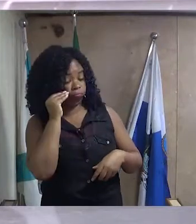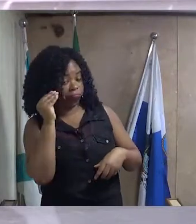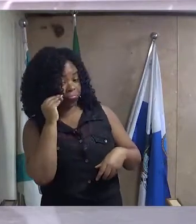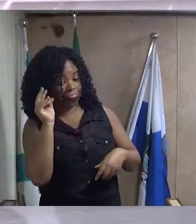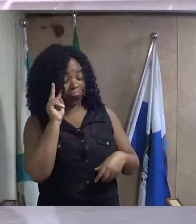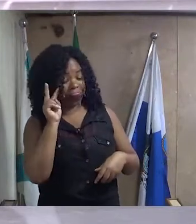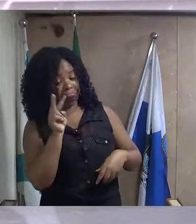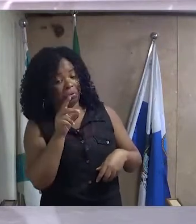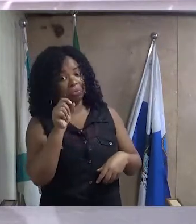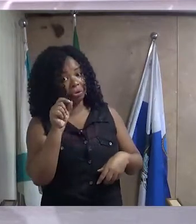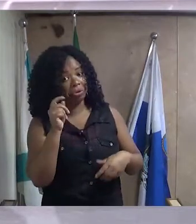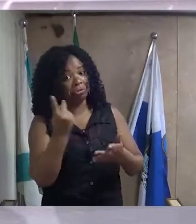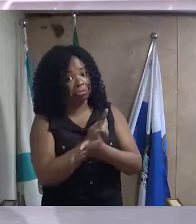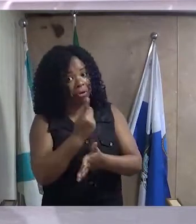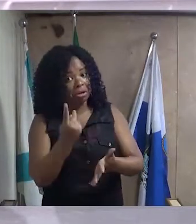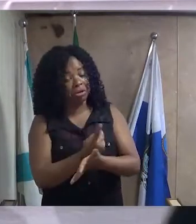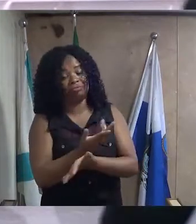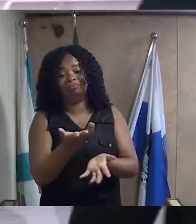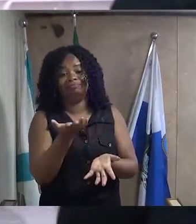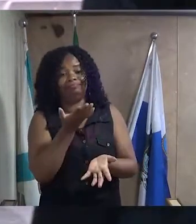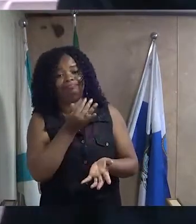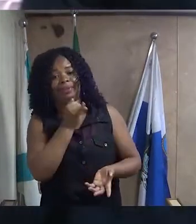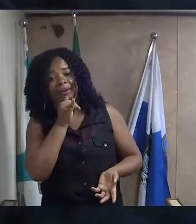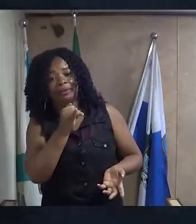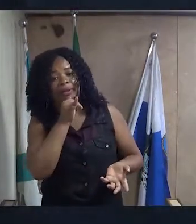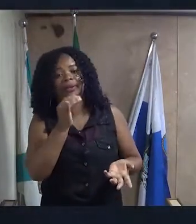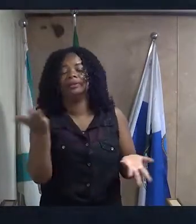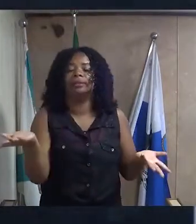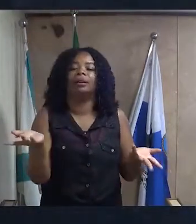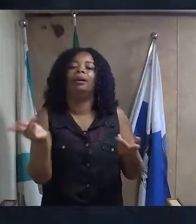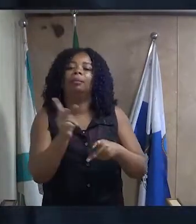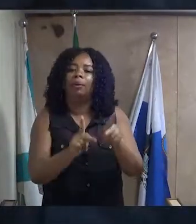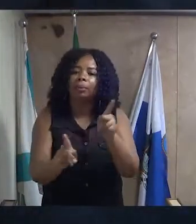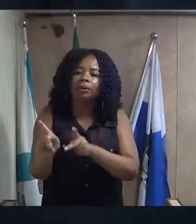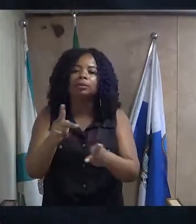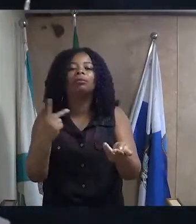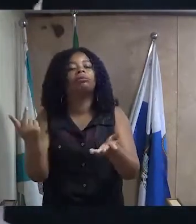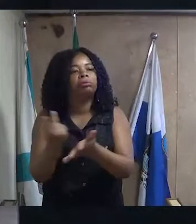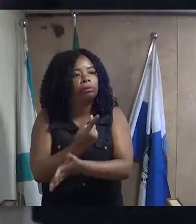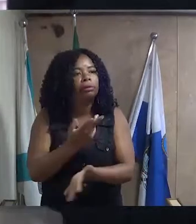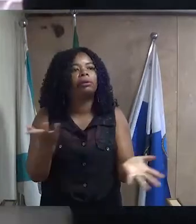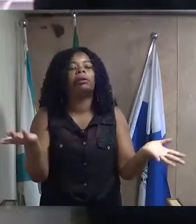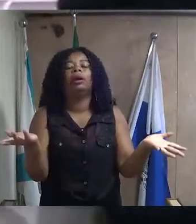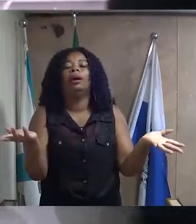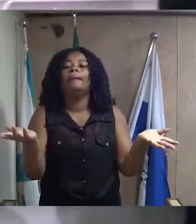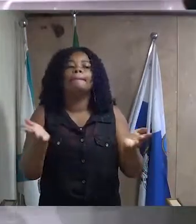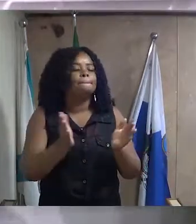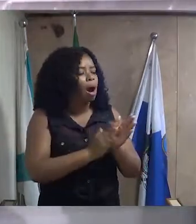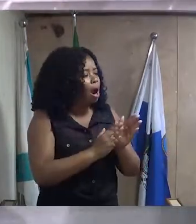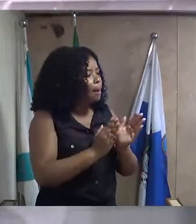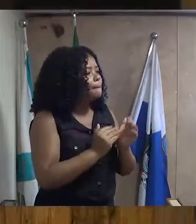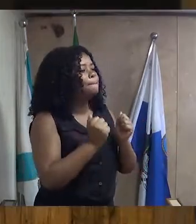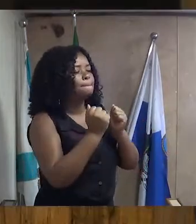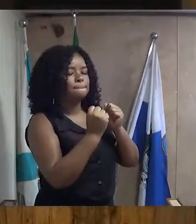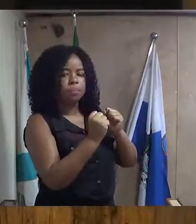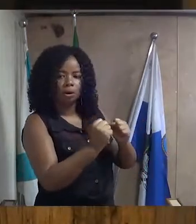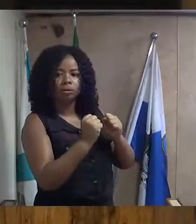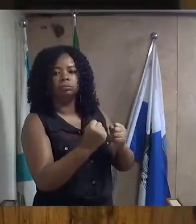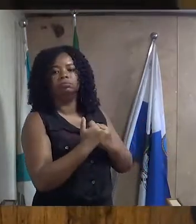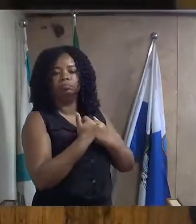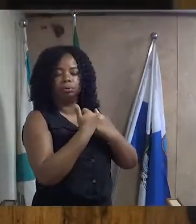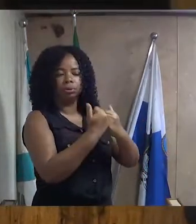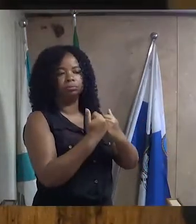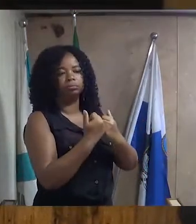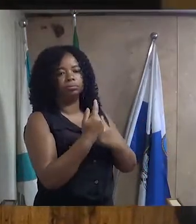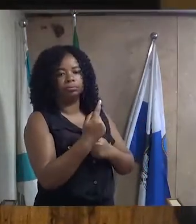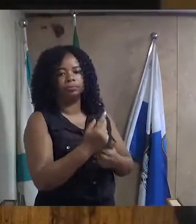trazer descontentamento e infelicidade à nossa população. Parabéns e pode contar com o meu apoio. Muito obrigado,